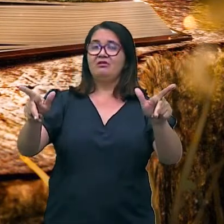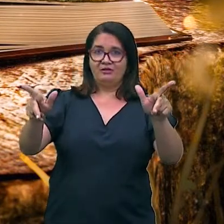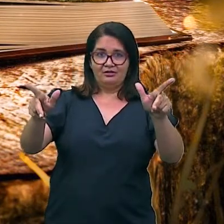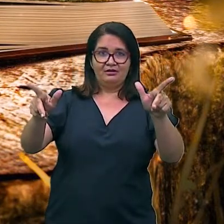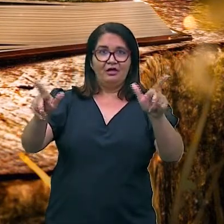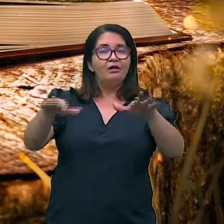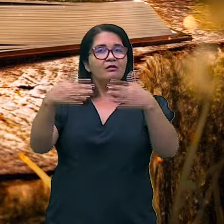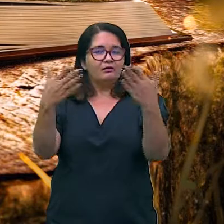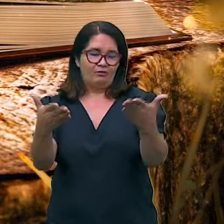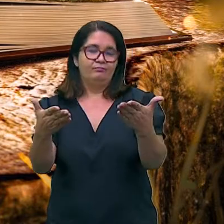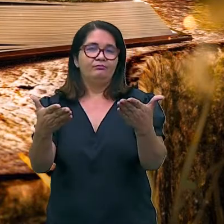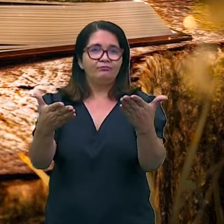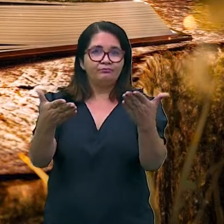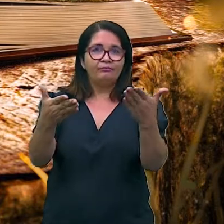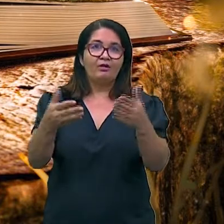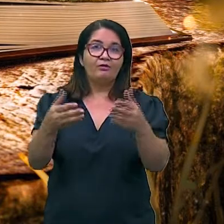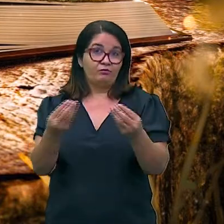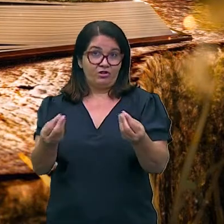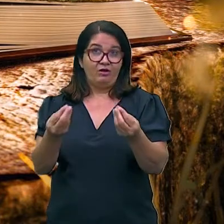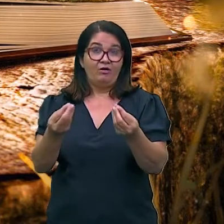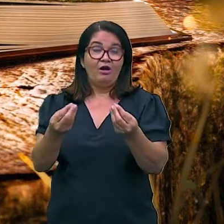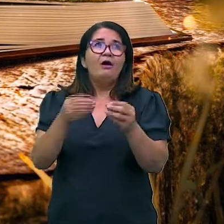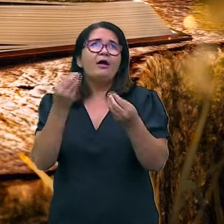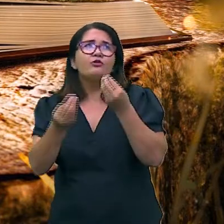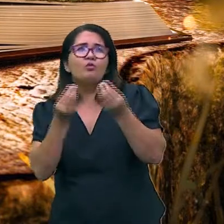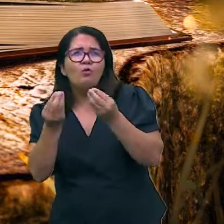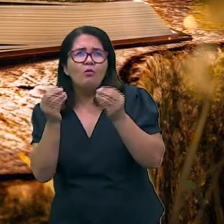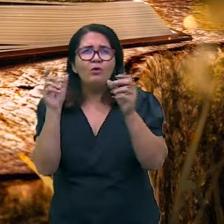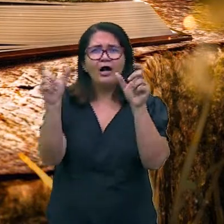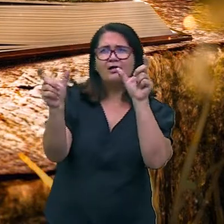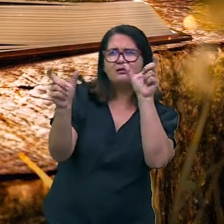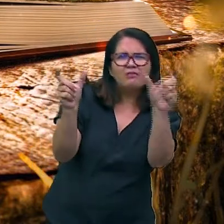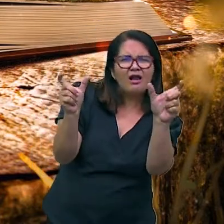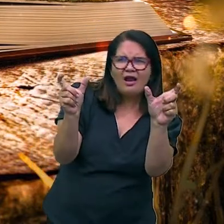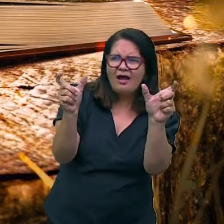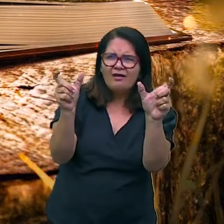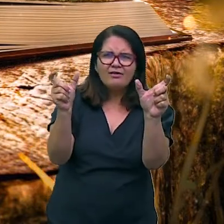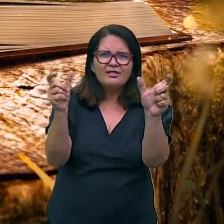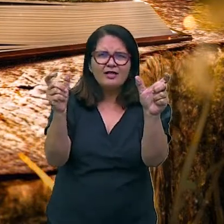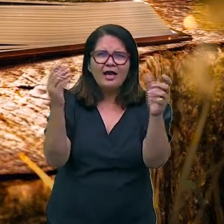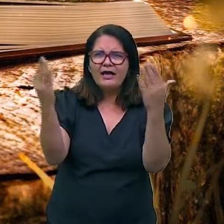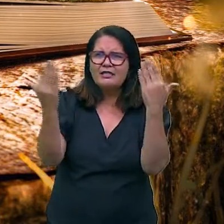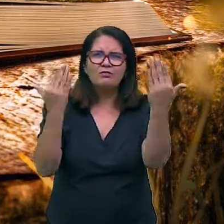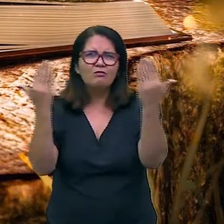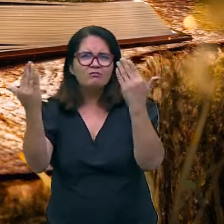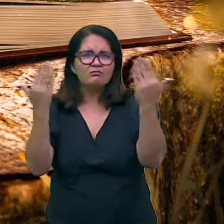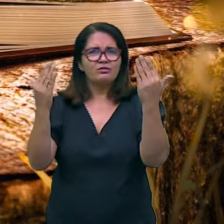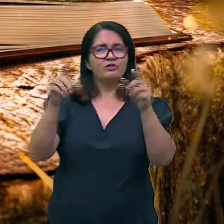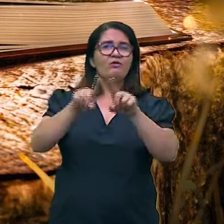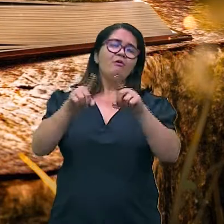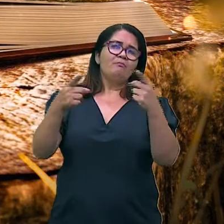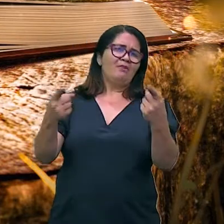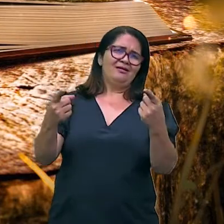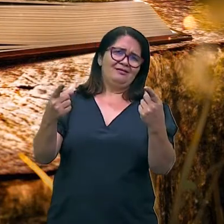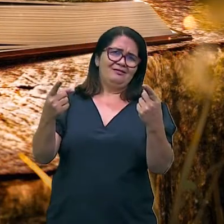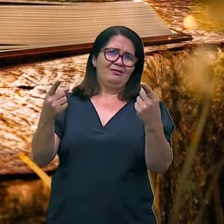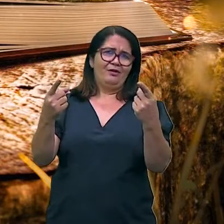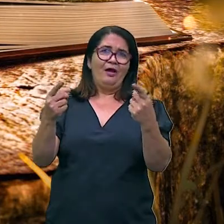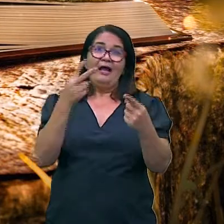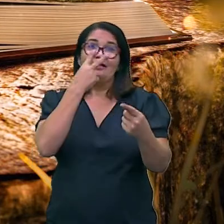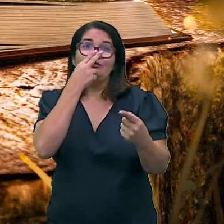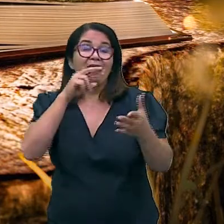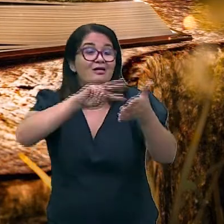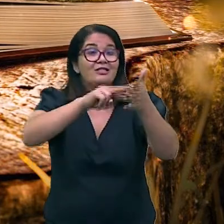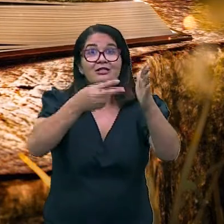ou seja, faça uma comparação, mas sem usar elementos comparativos, como no exemplo,